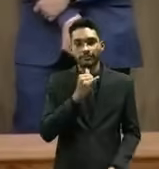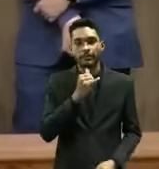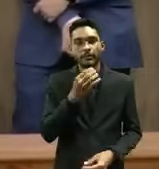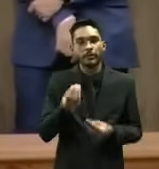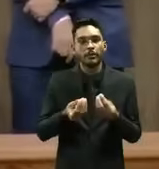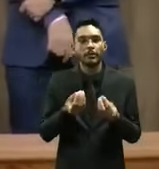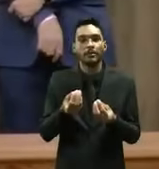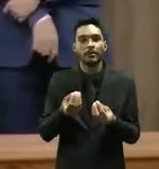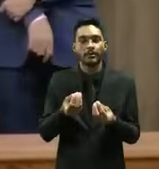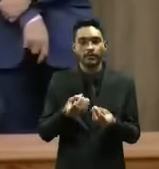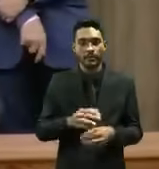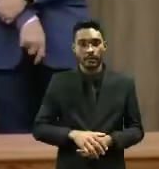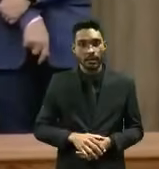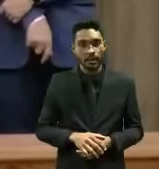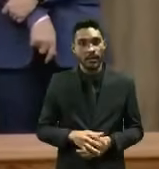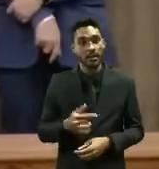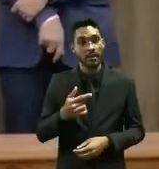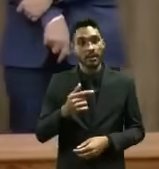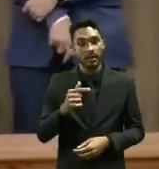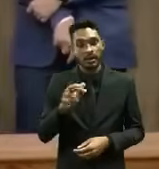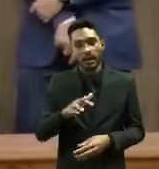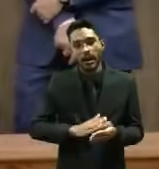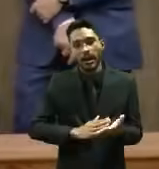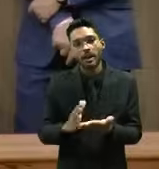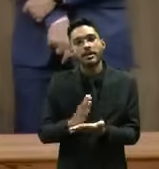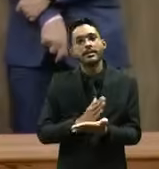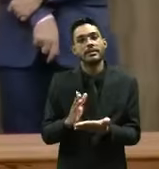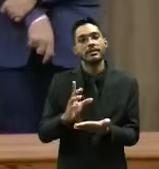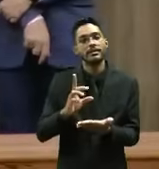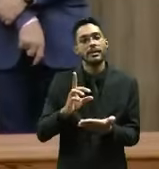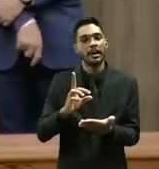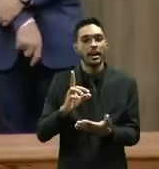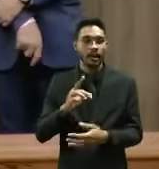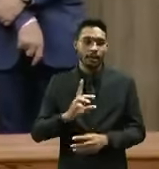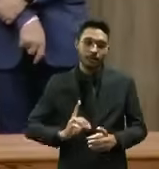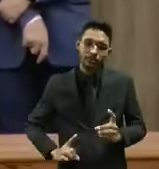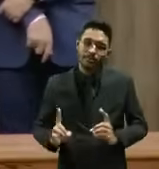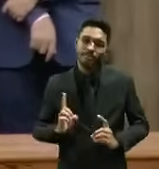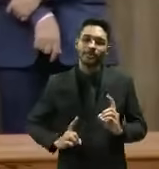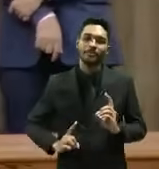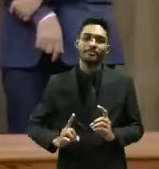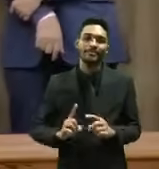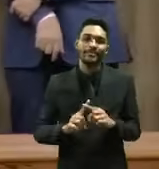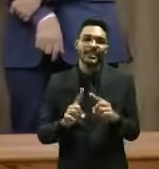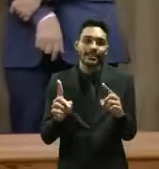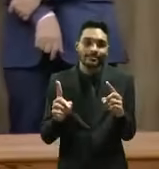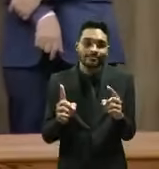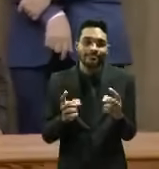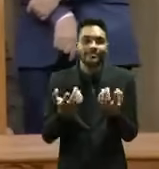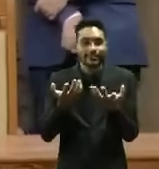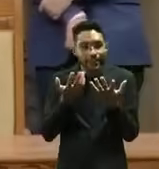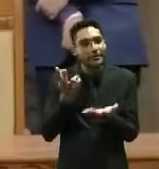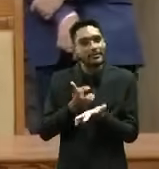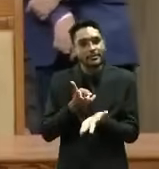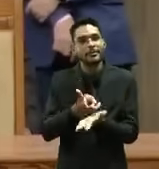da minha perna mas eu quero é assim mesmo porque eu recebo um um um é um